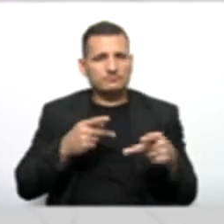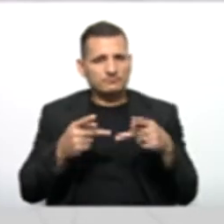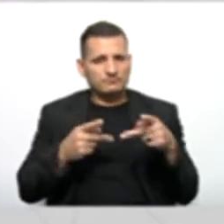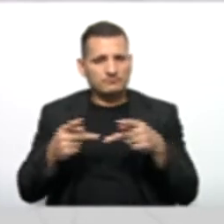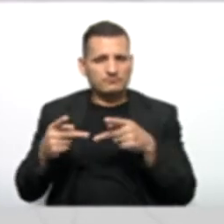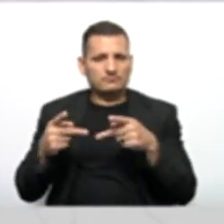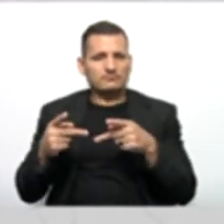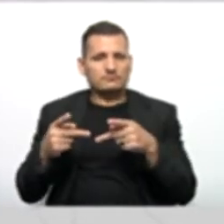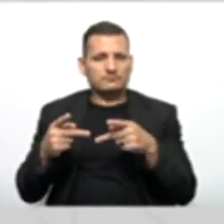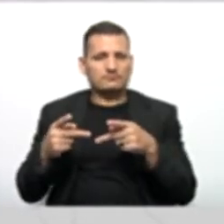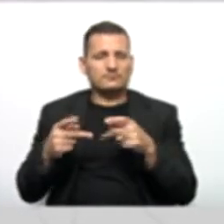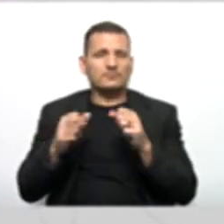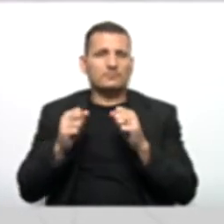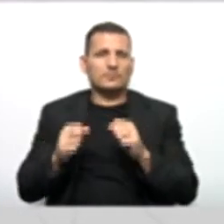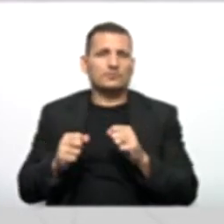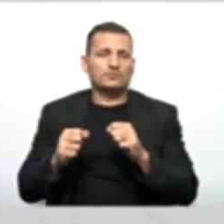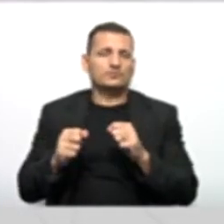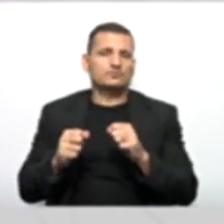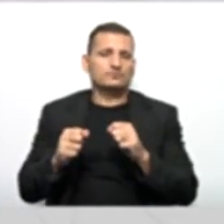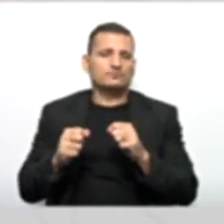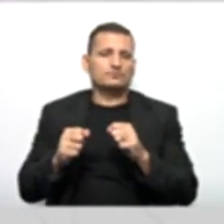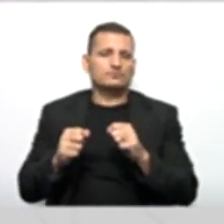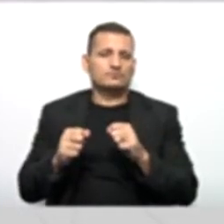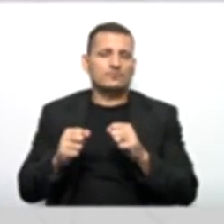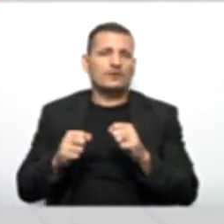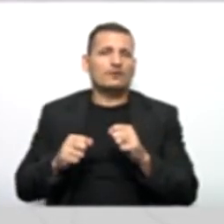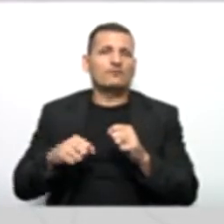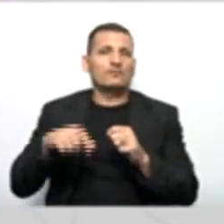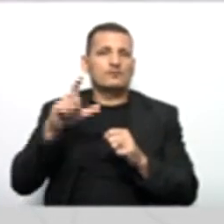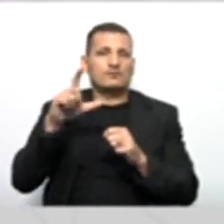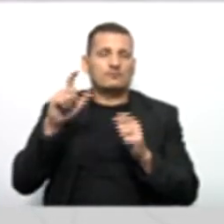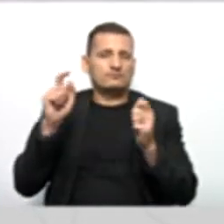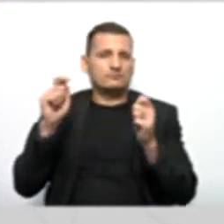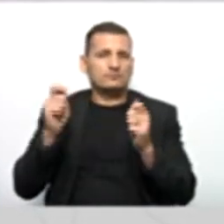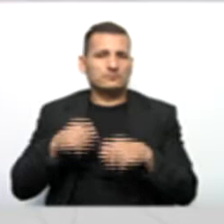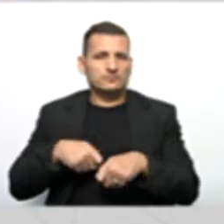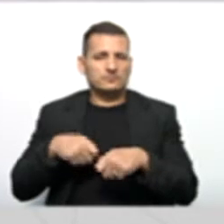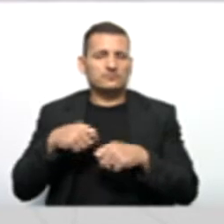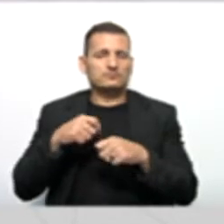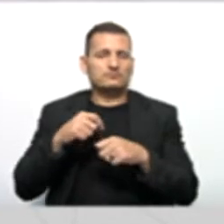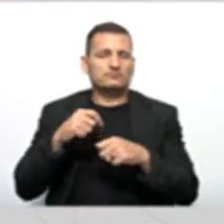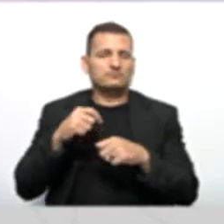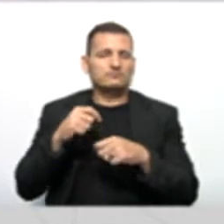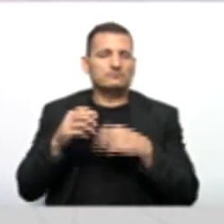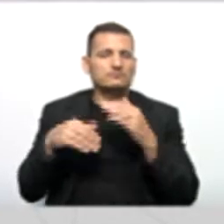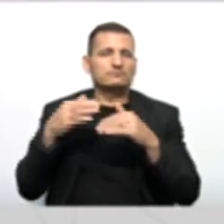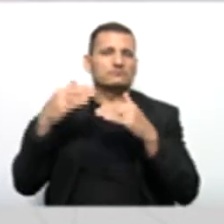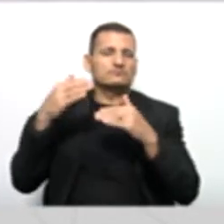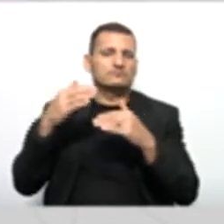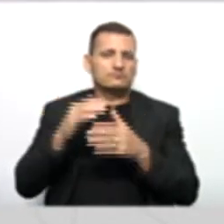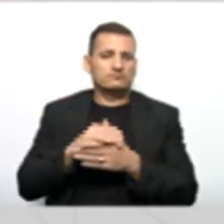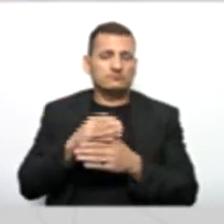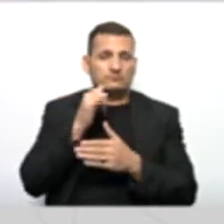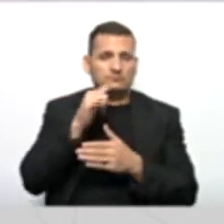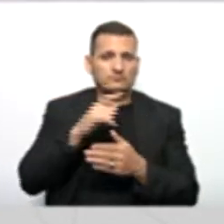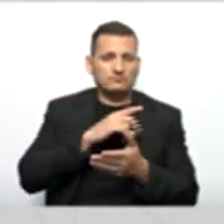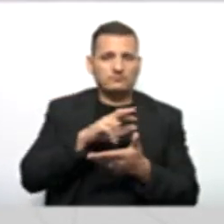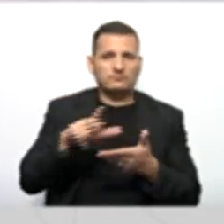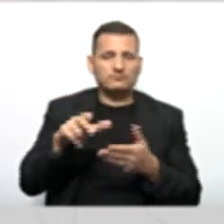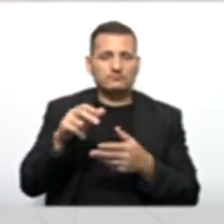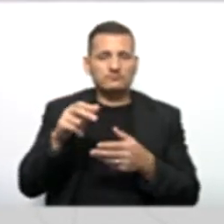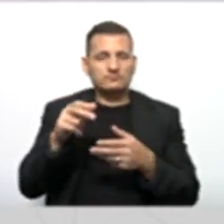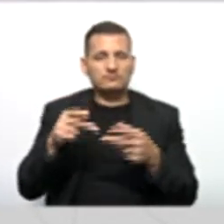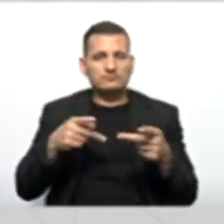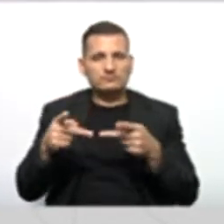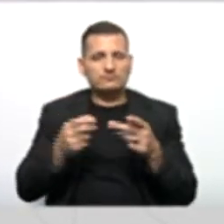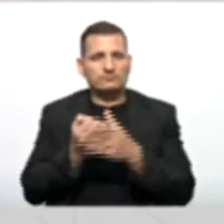autoridade superior pode aumentar significativamente a probabilidade de sucesso. Então, se eu tenho vários projetos para criar um